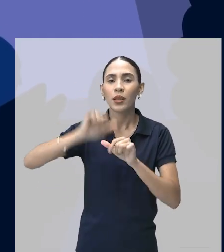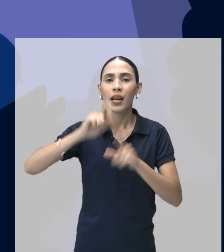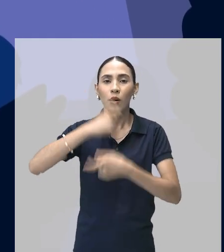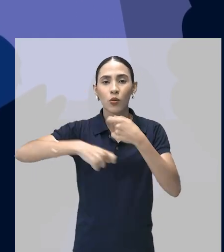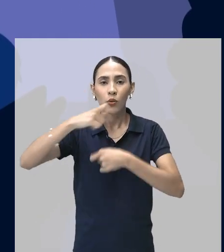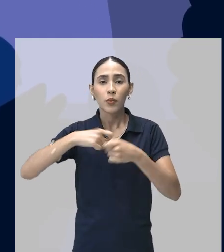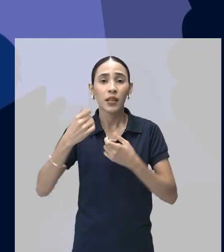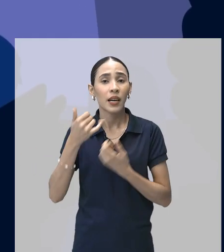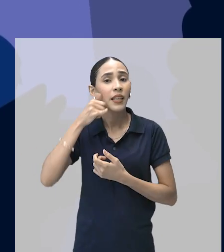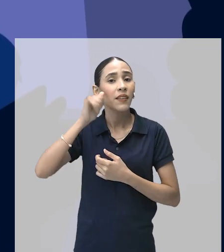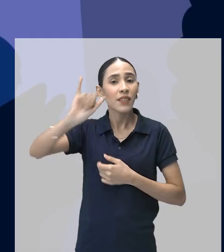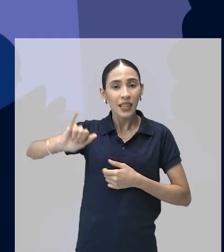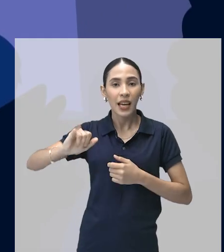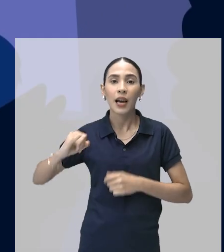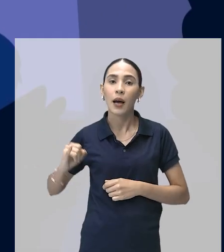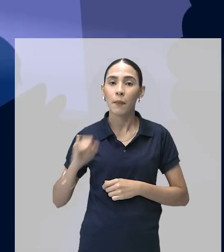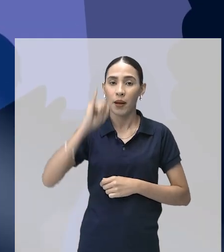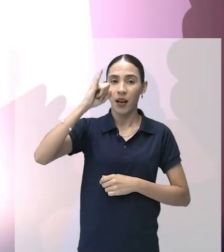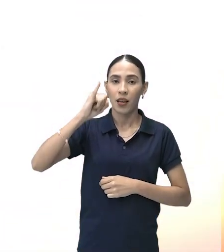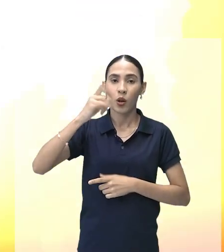e combater a inflação.